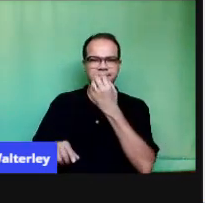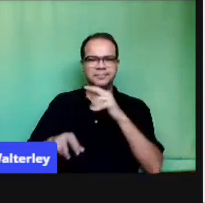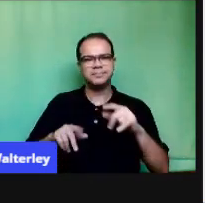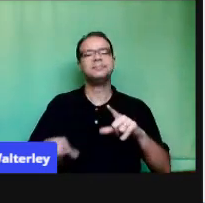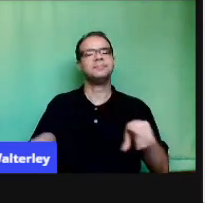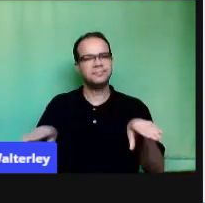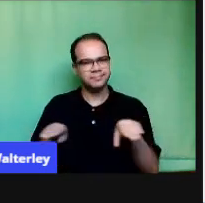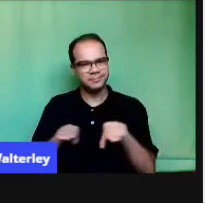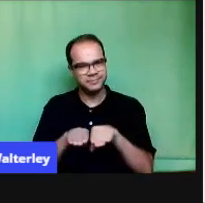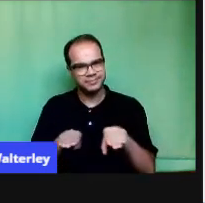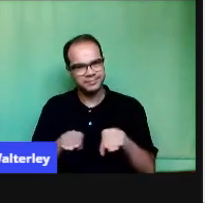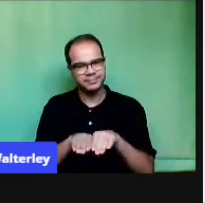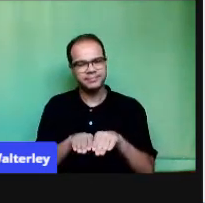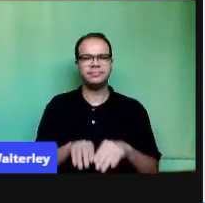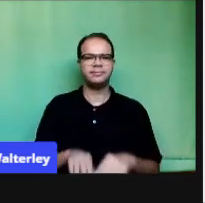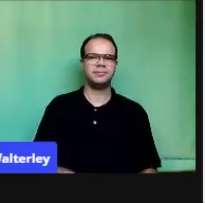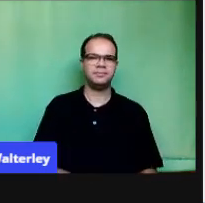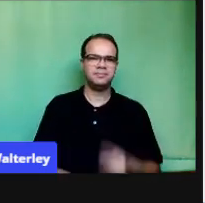geral.